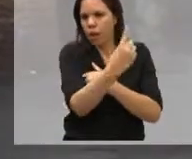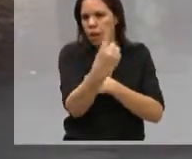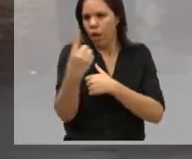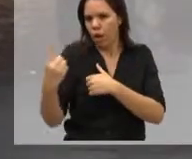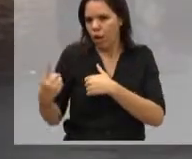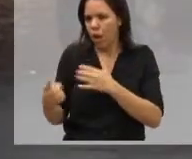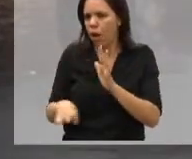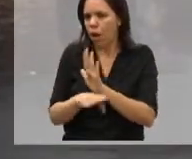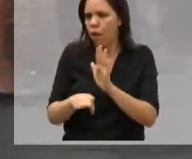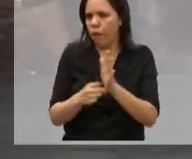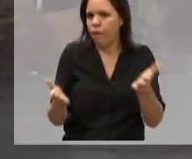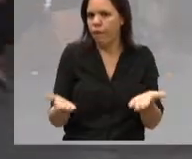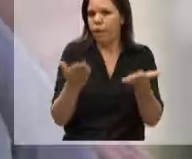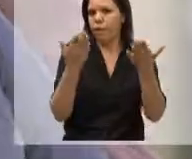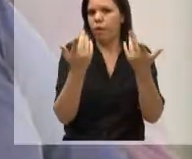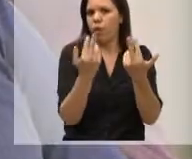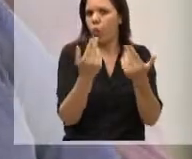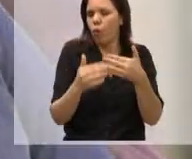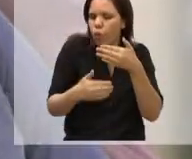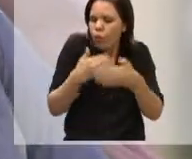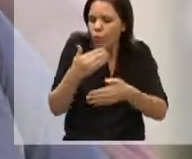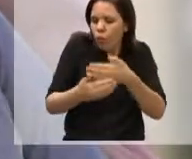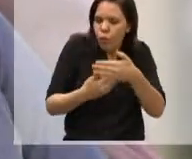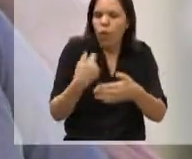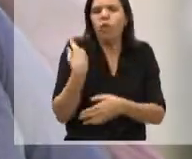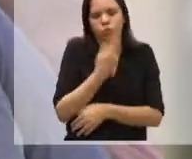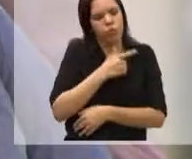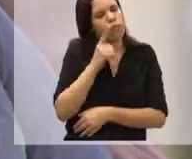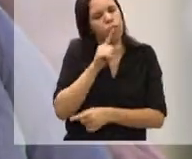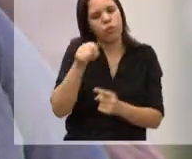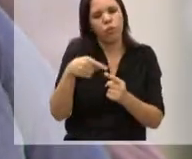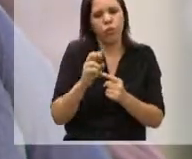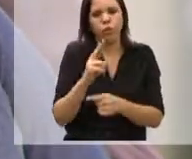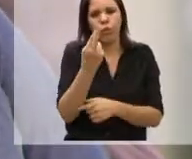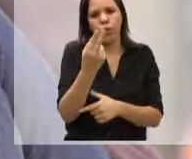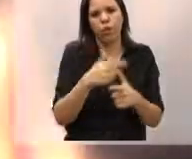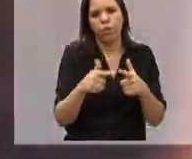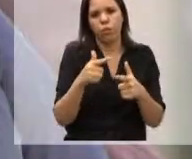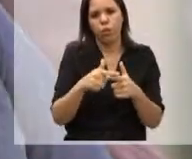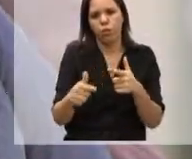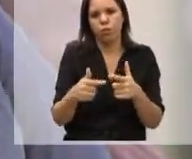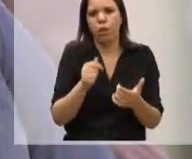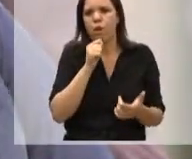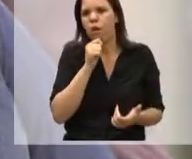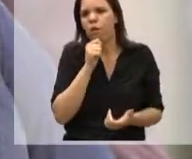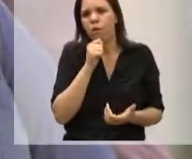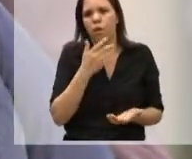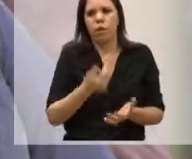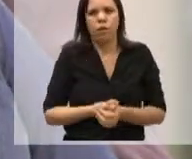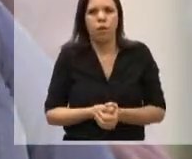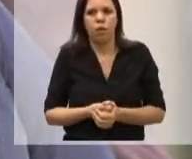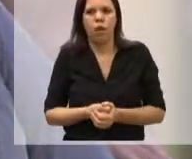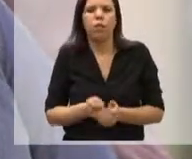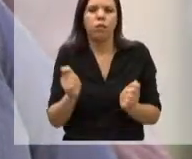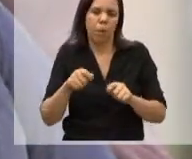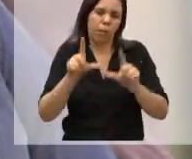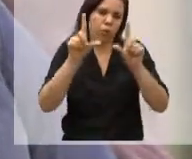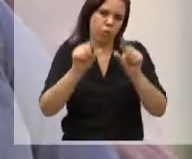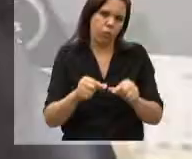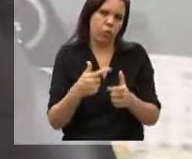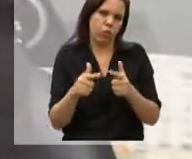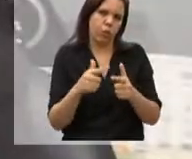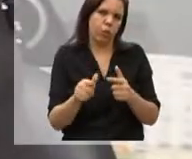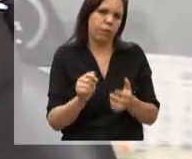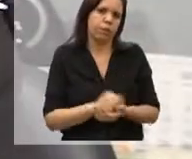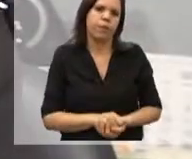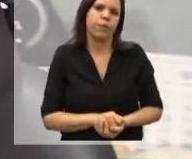sua contribuição, né? Como formiguinha, a gente vai resolvendo, pelo menos, se não resolver o problema, pelo menos amenizar essas